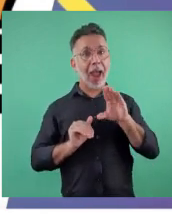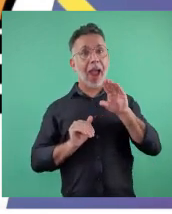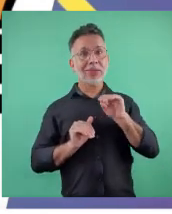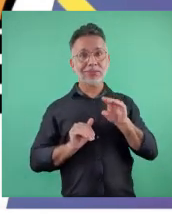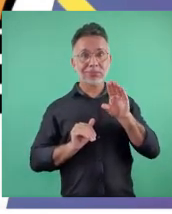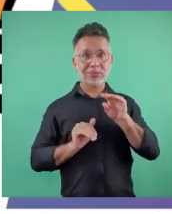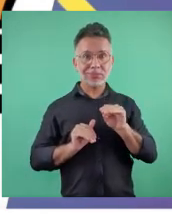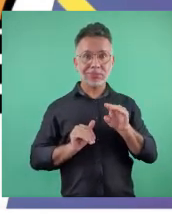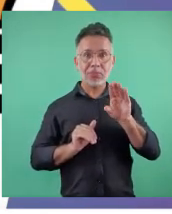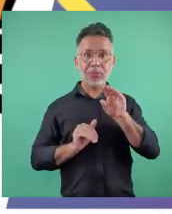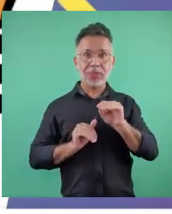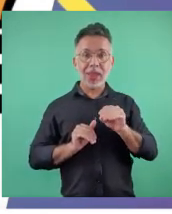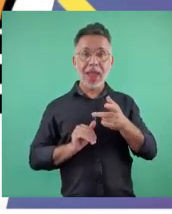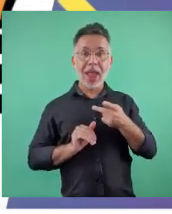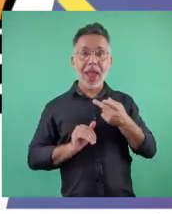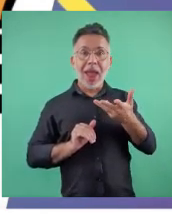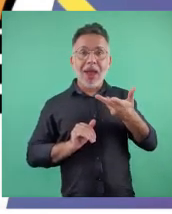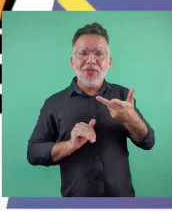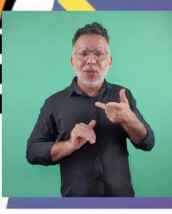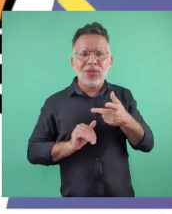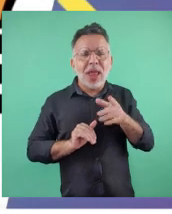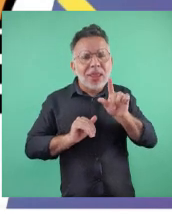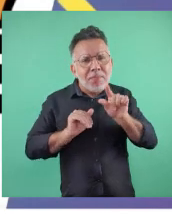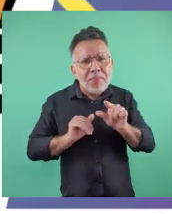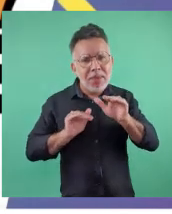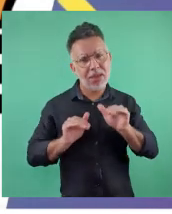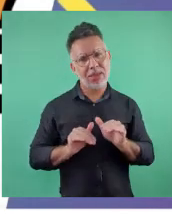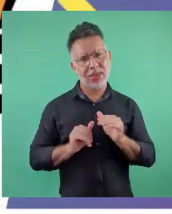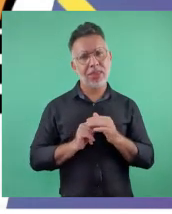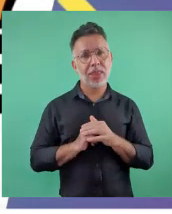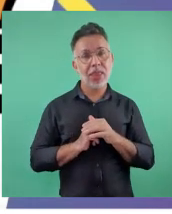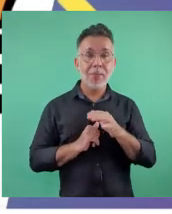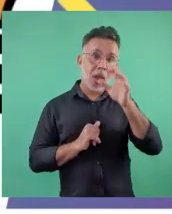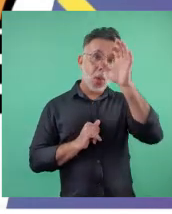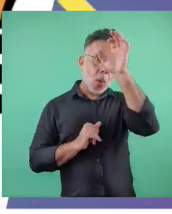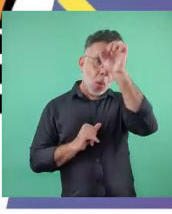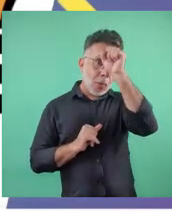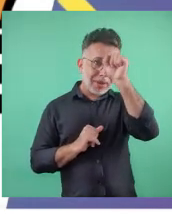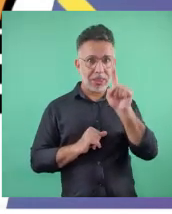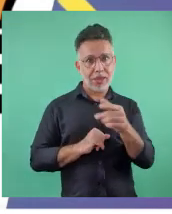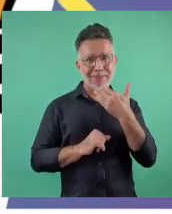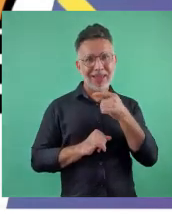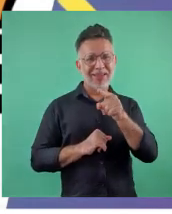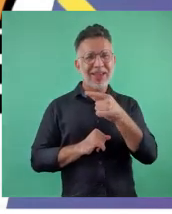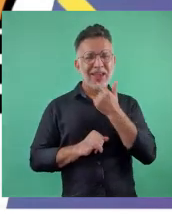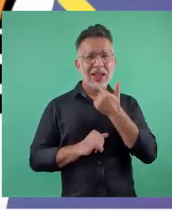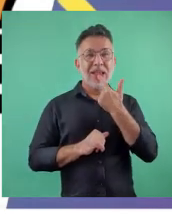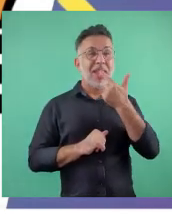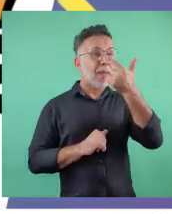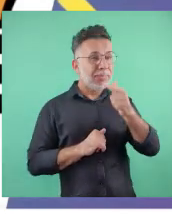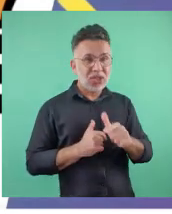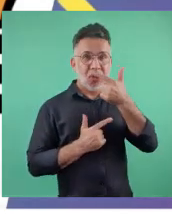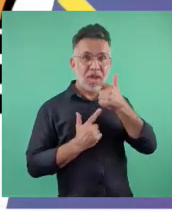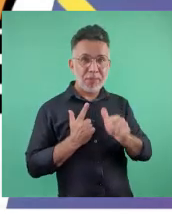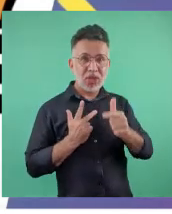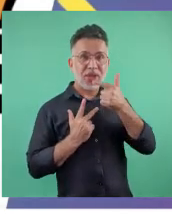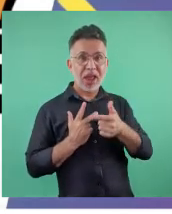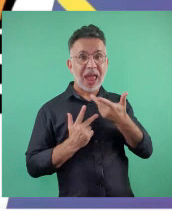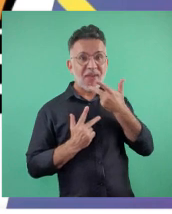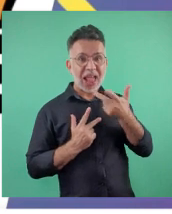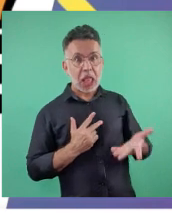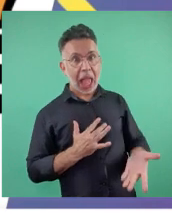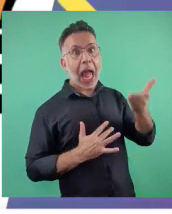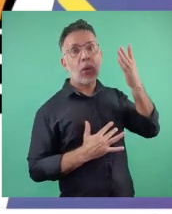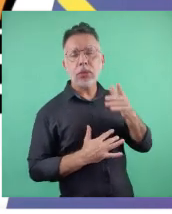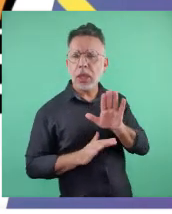devagar, não. Fala mais devagar, pausado, articulado. A velocidade da fala pode fazer toda a diferença